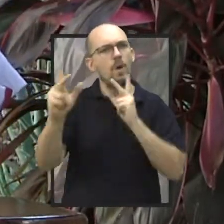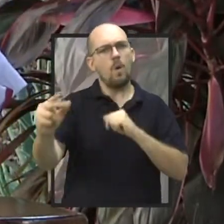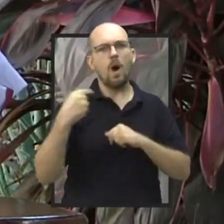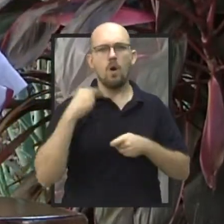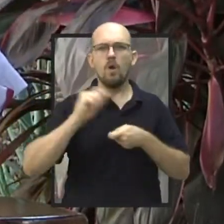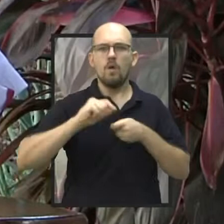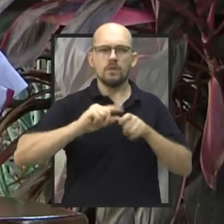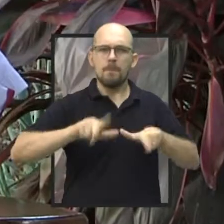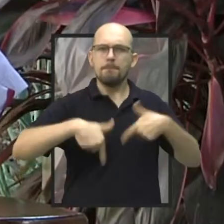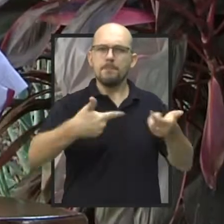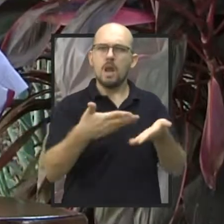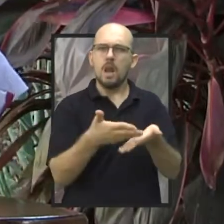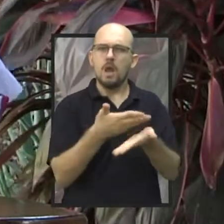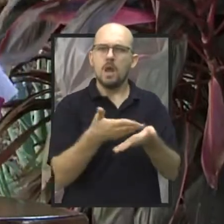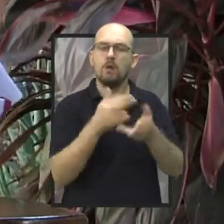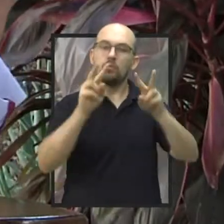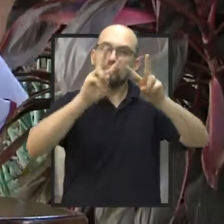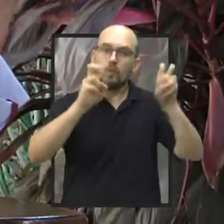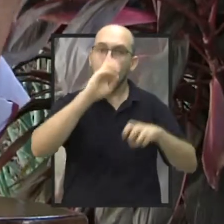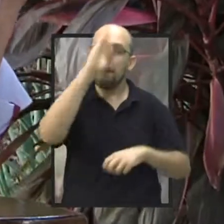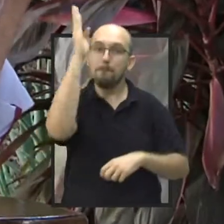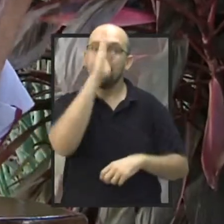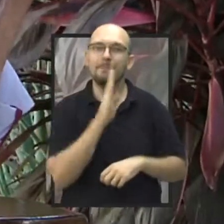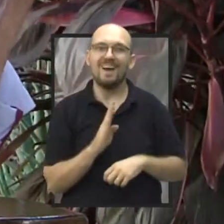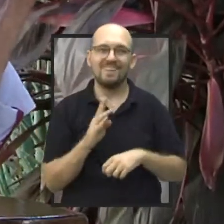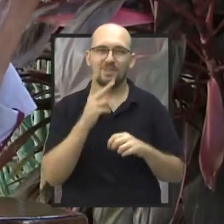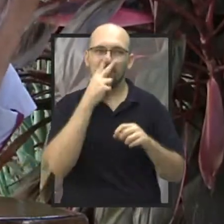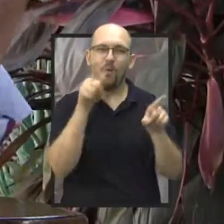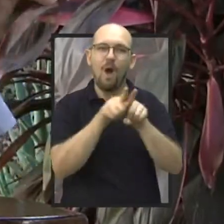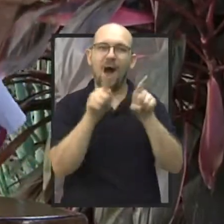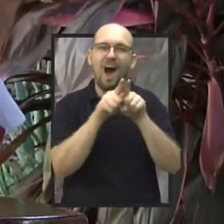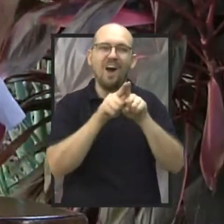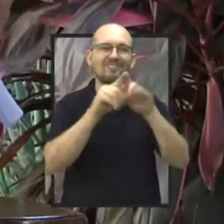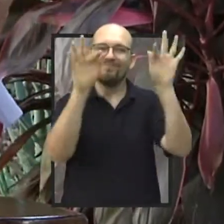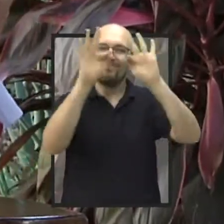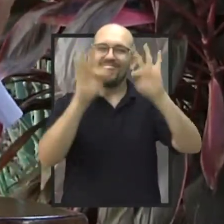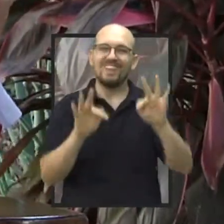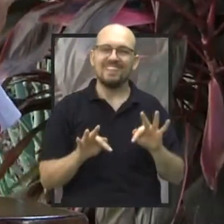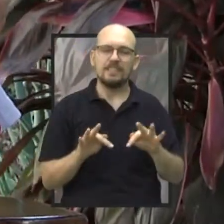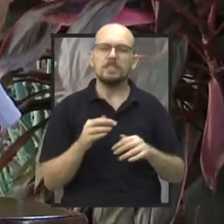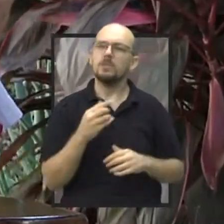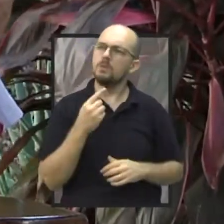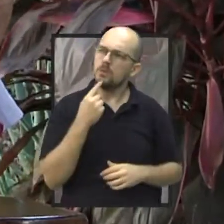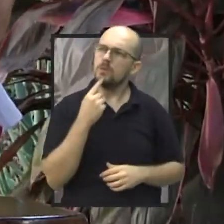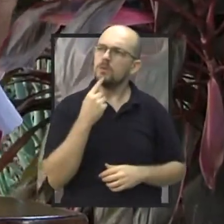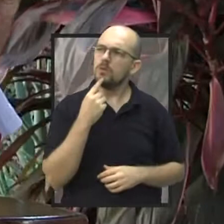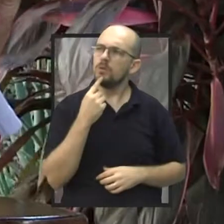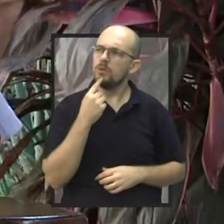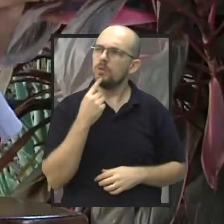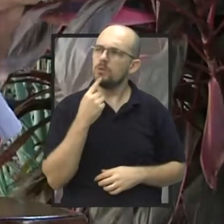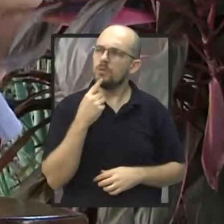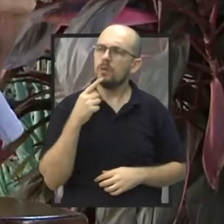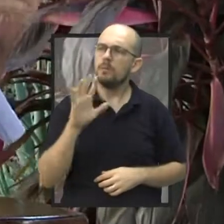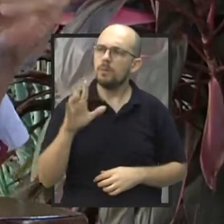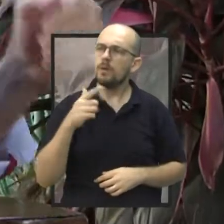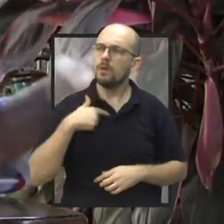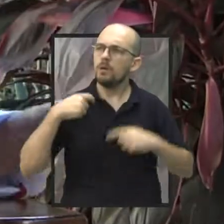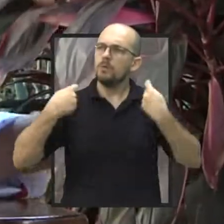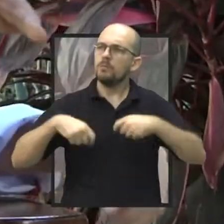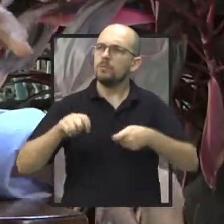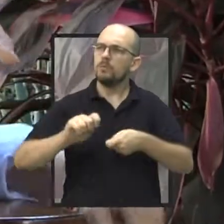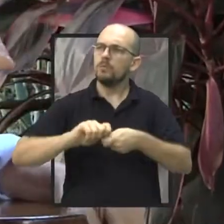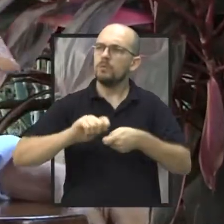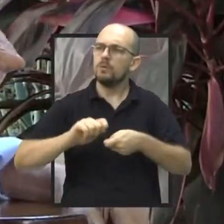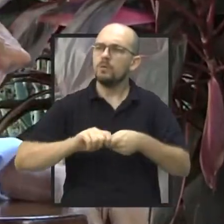vivia feliz. Eu me equiparei e comecei a pensar, mas eu precisaria ver,